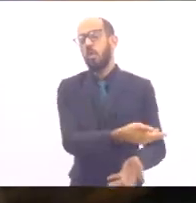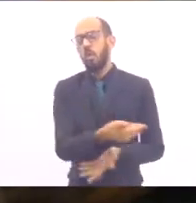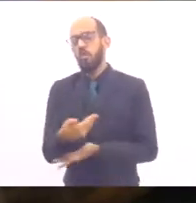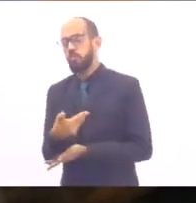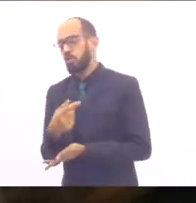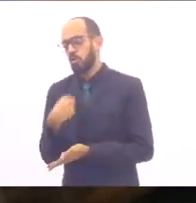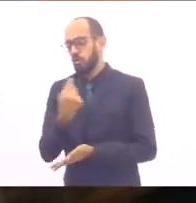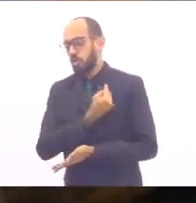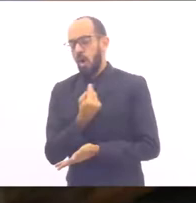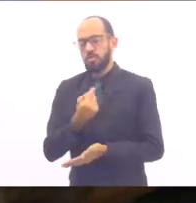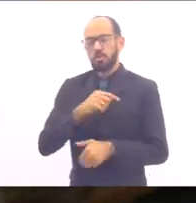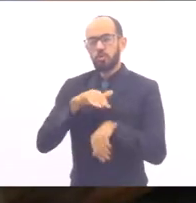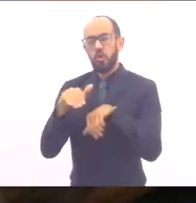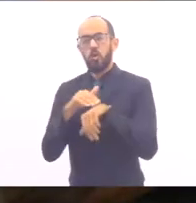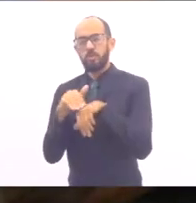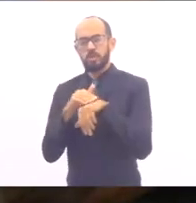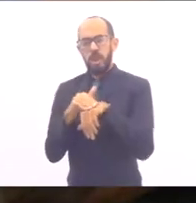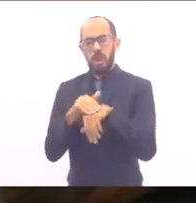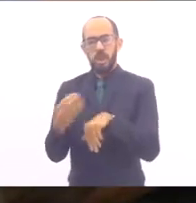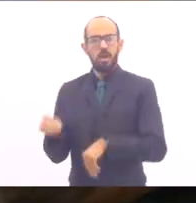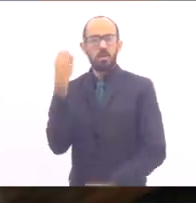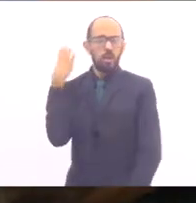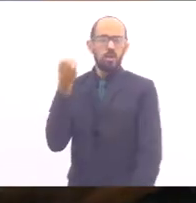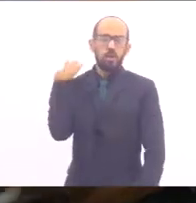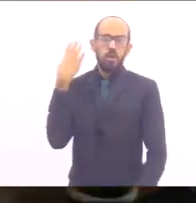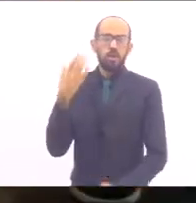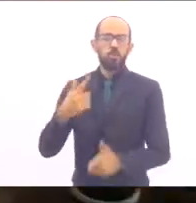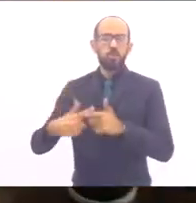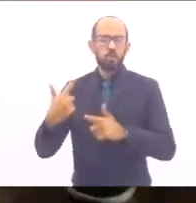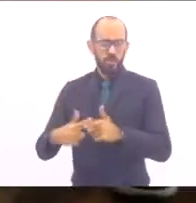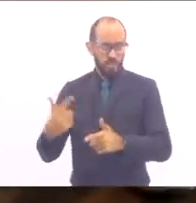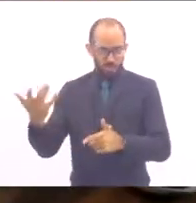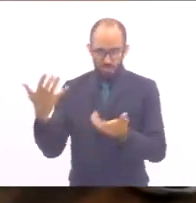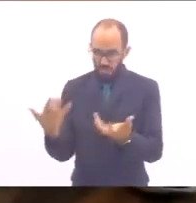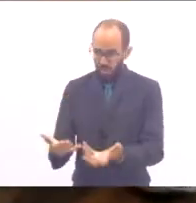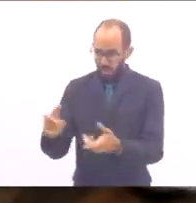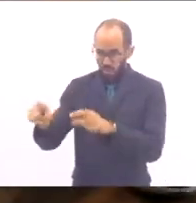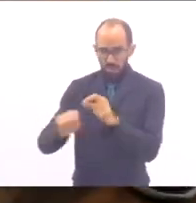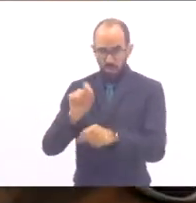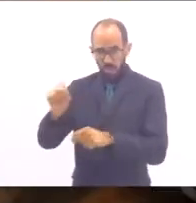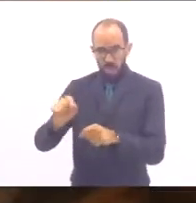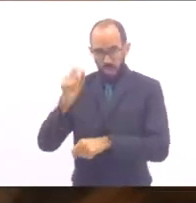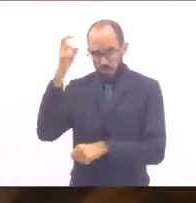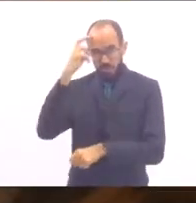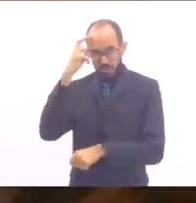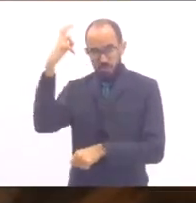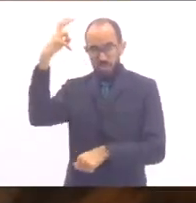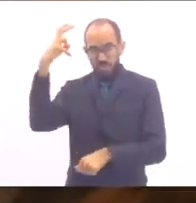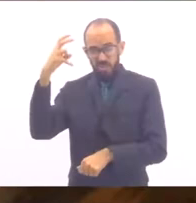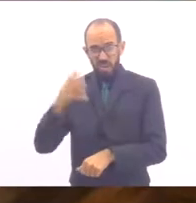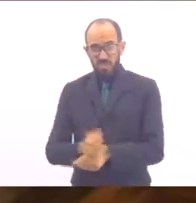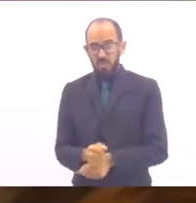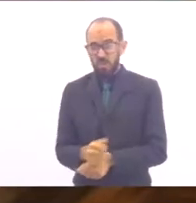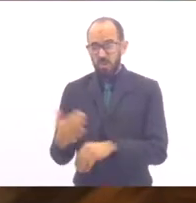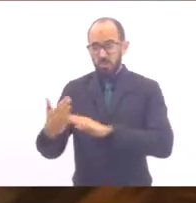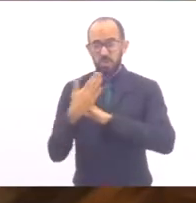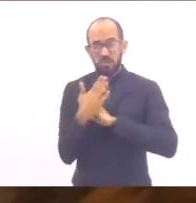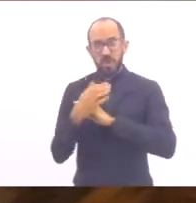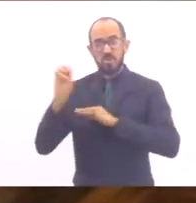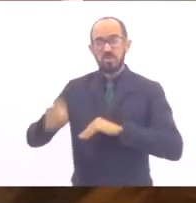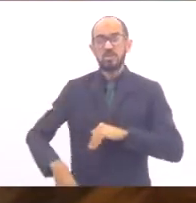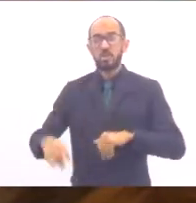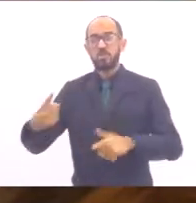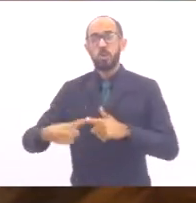para nos ouvir? Estão ignorando o quê? Que a gente está procurando uma pessoa intelectual para nos ajudar? É claro, ninguém chegou para